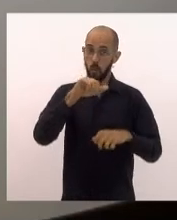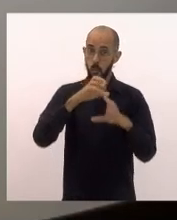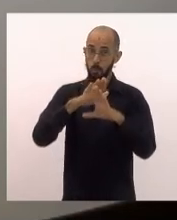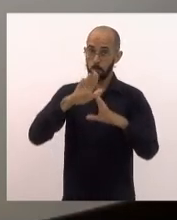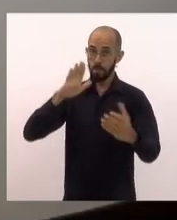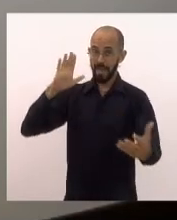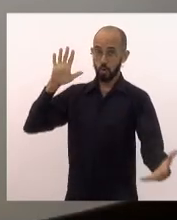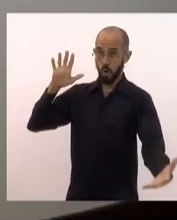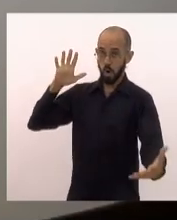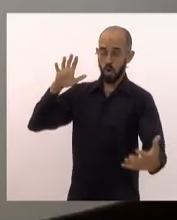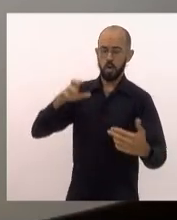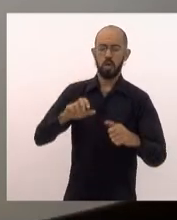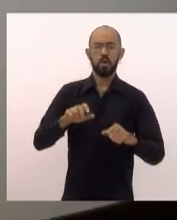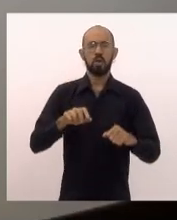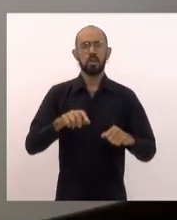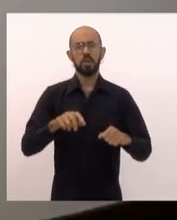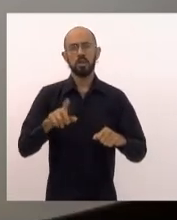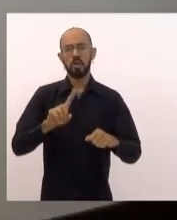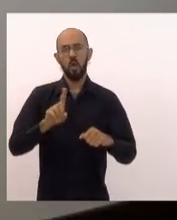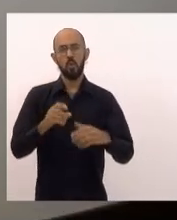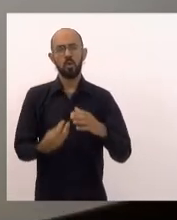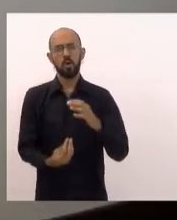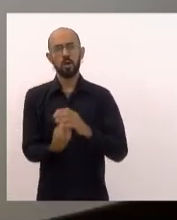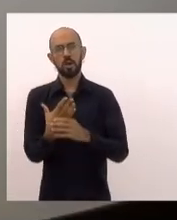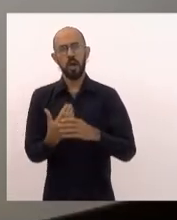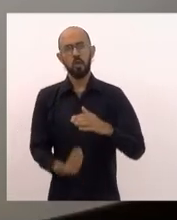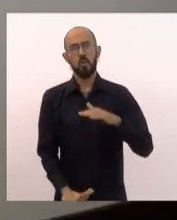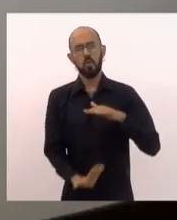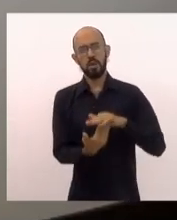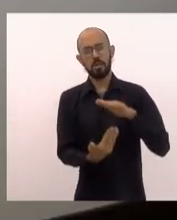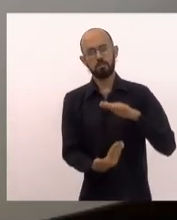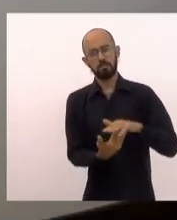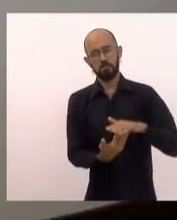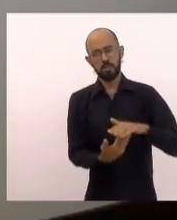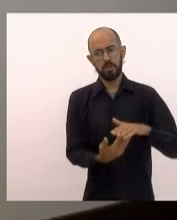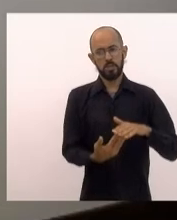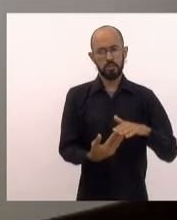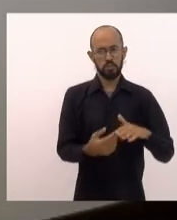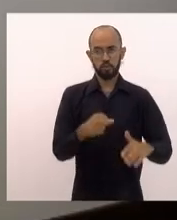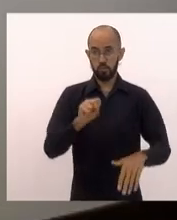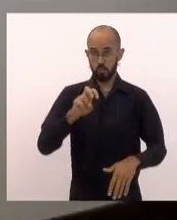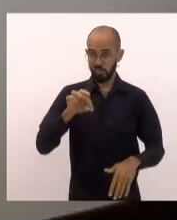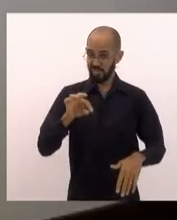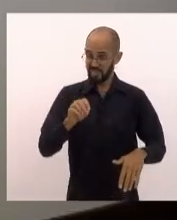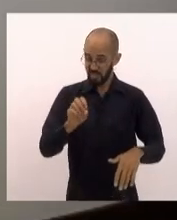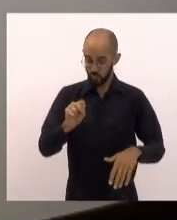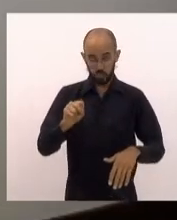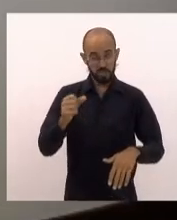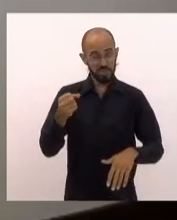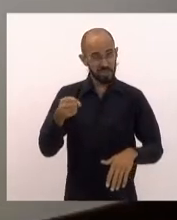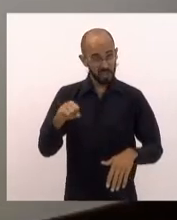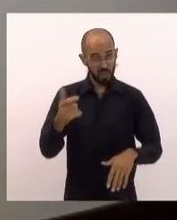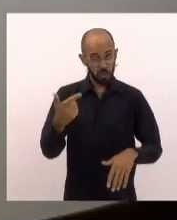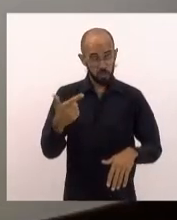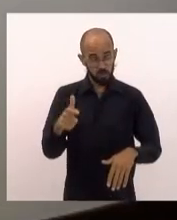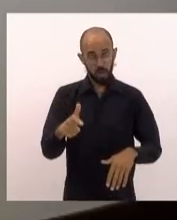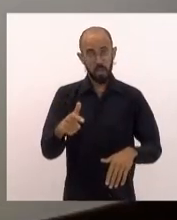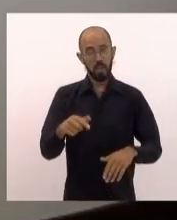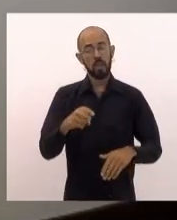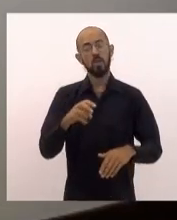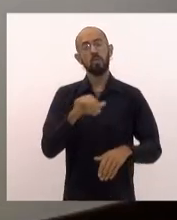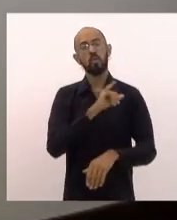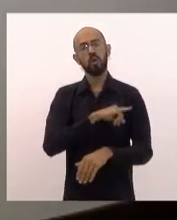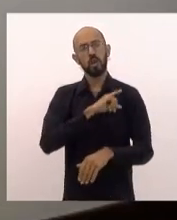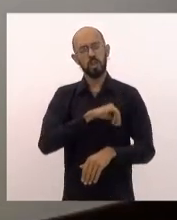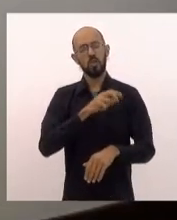grande porte. Sem limitar o número de passageiros do Santos Dumont, nada estará resolvido e o Rio de Janeiro estará